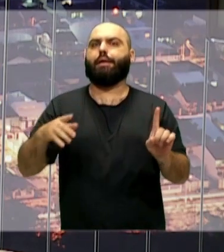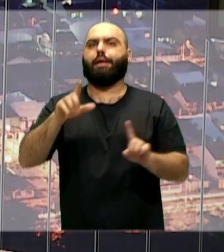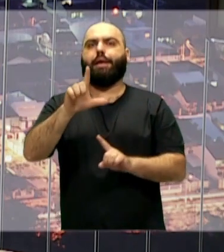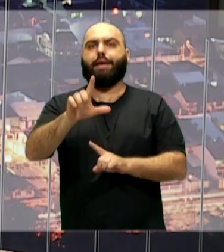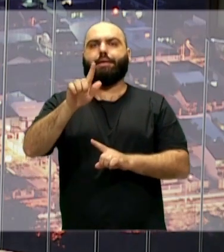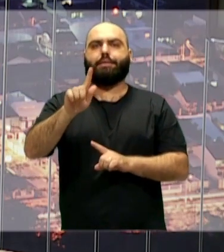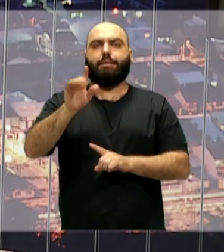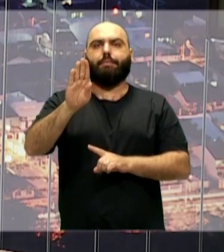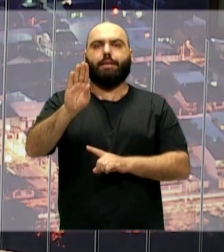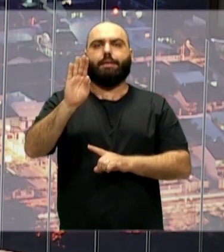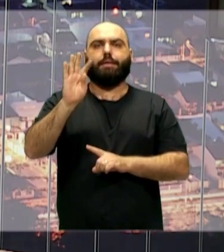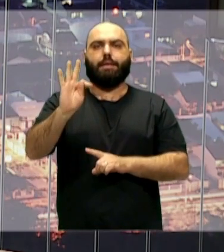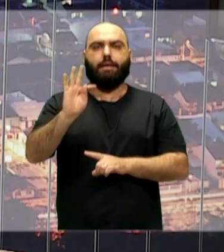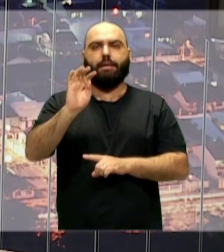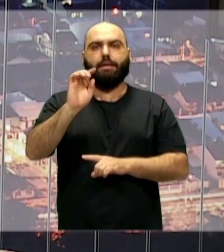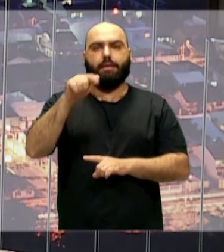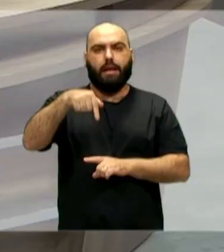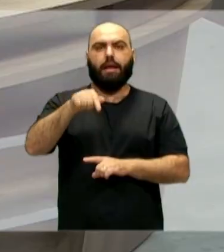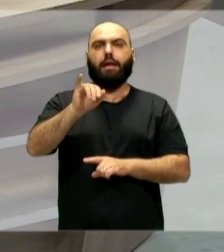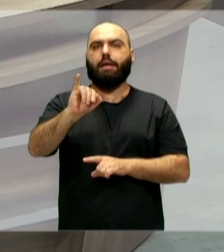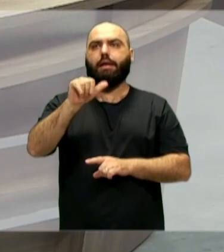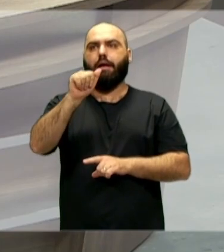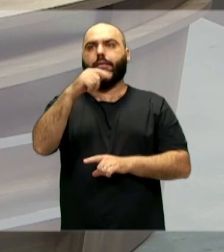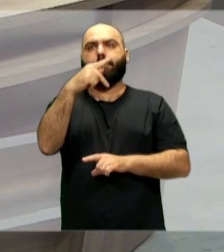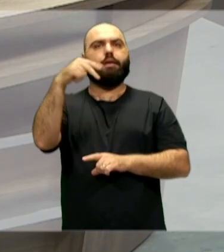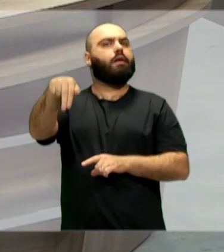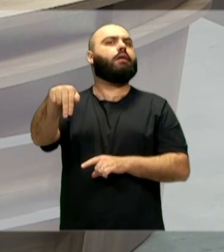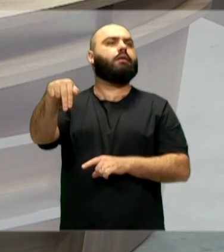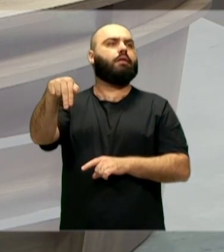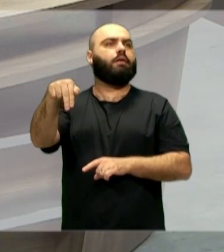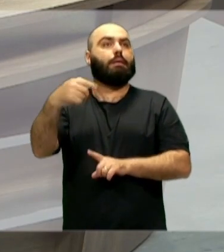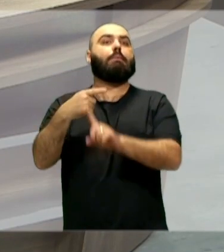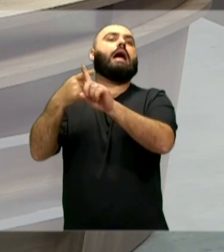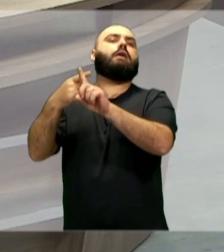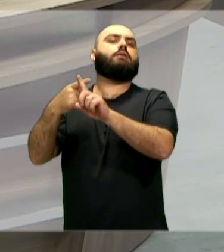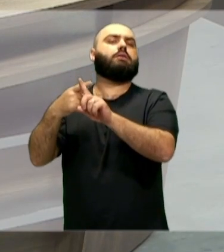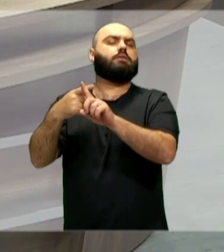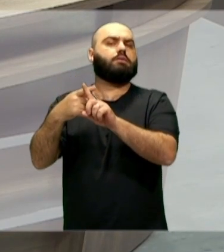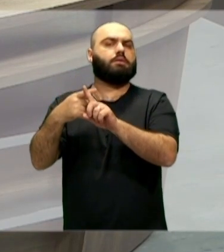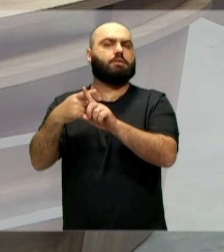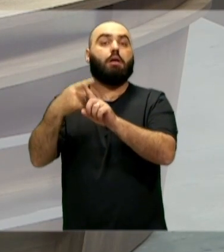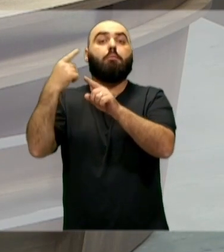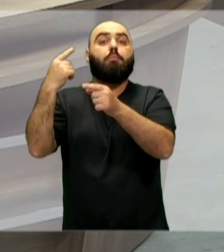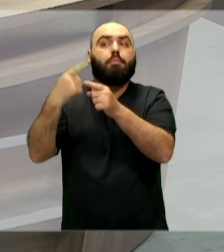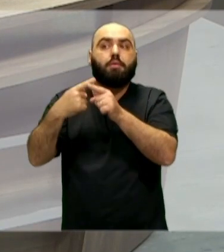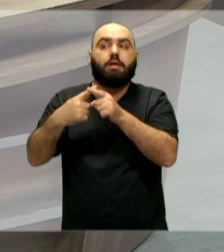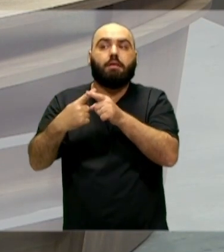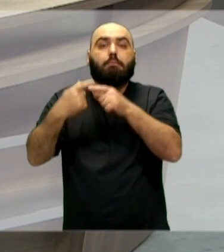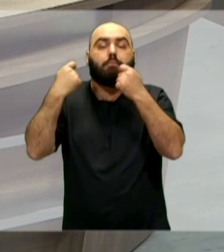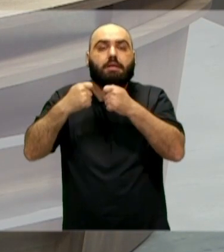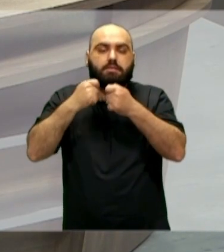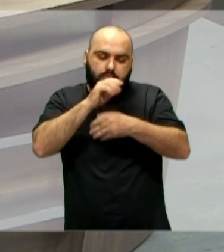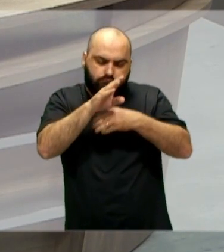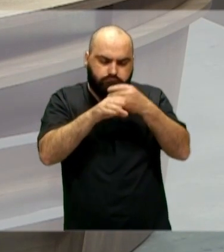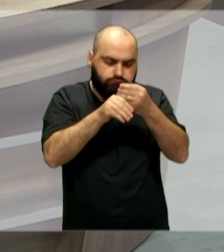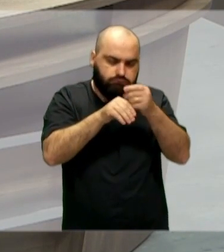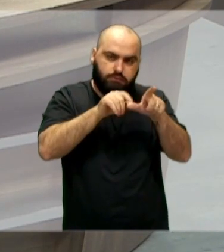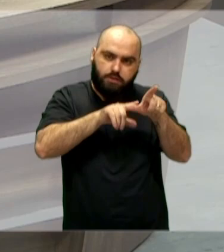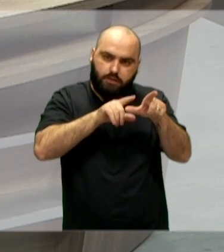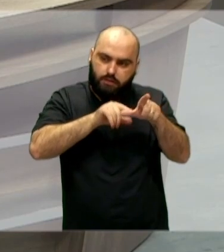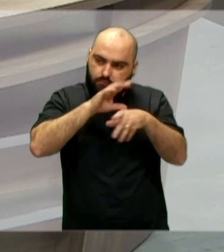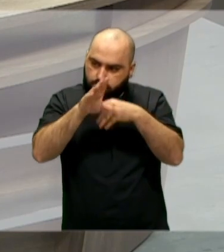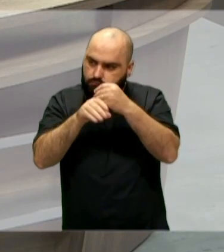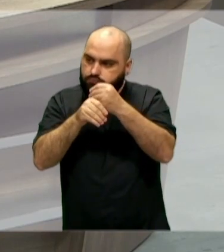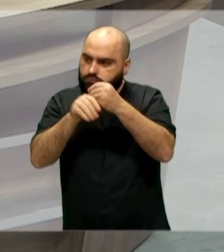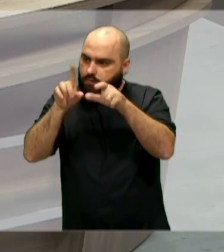não vão parar mais de colocar letra. Por que é necessário, sim, incluir por meio dessas letras